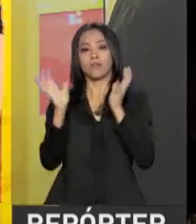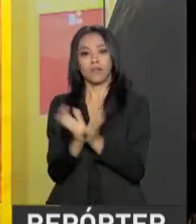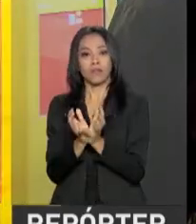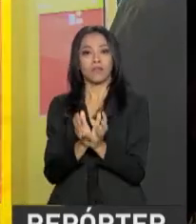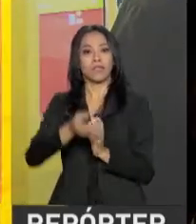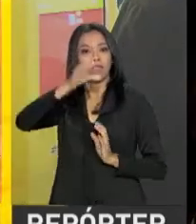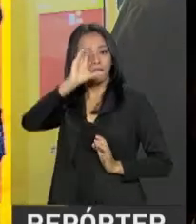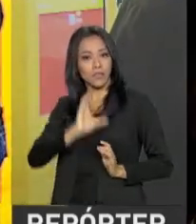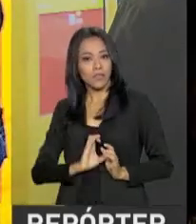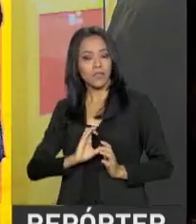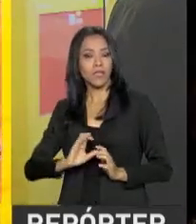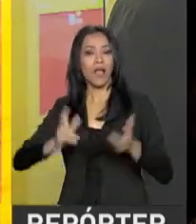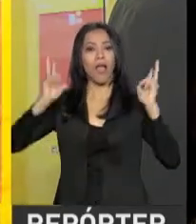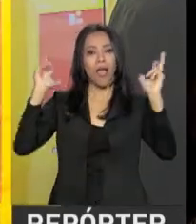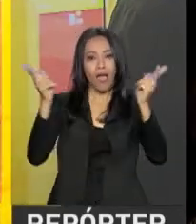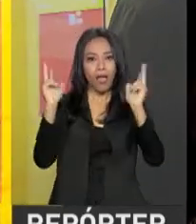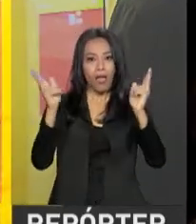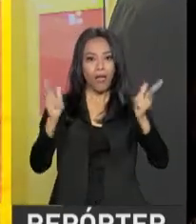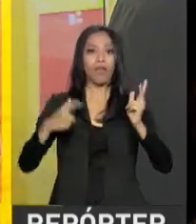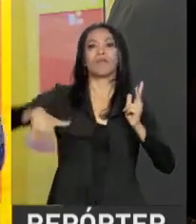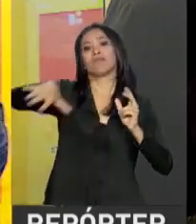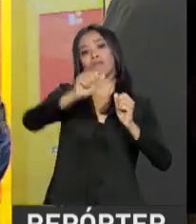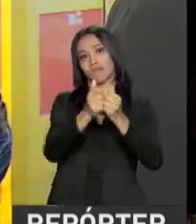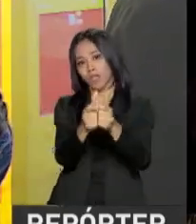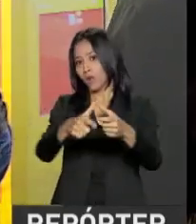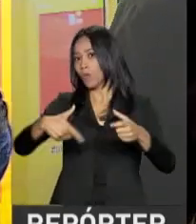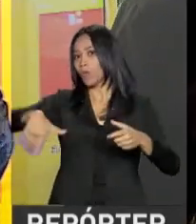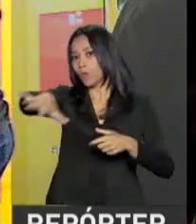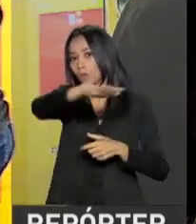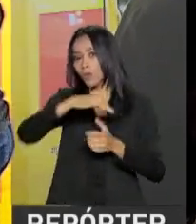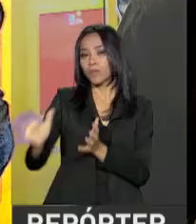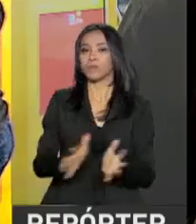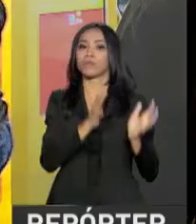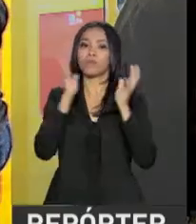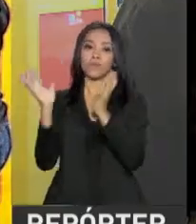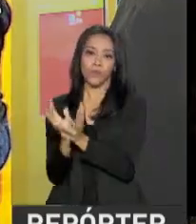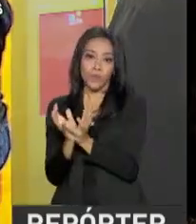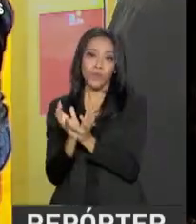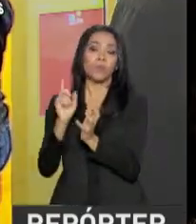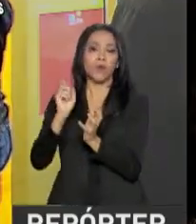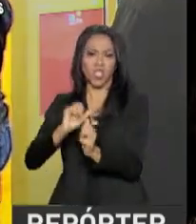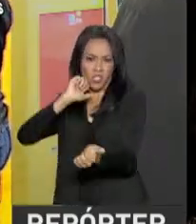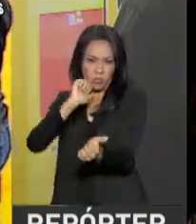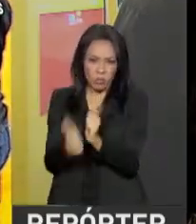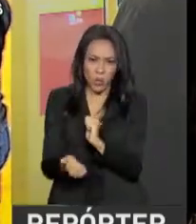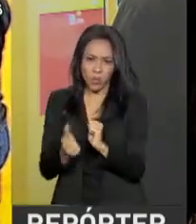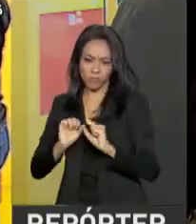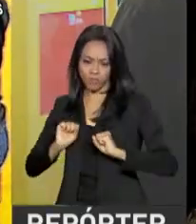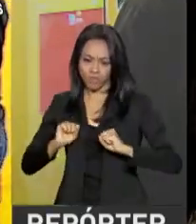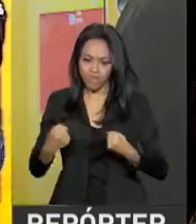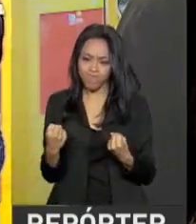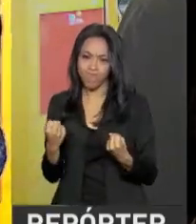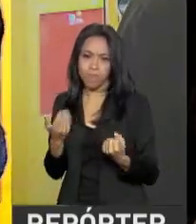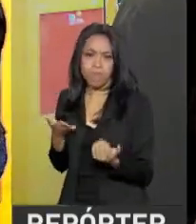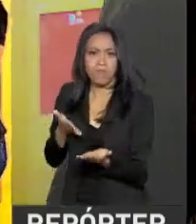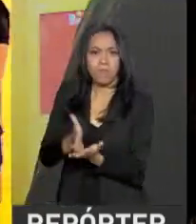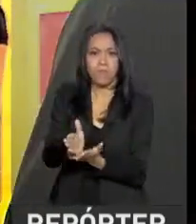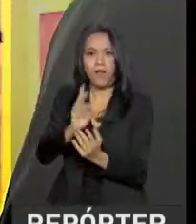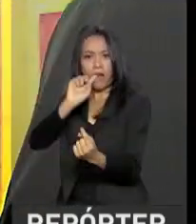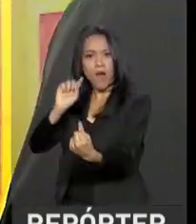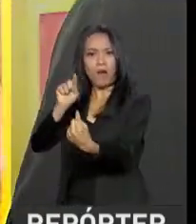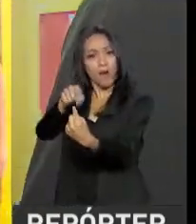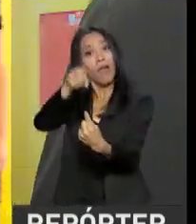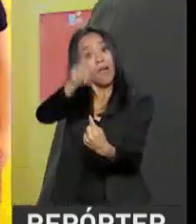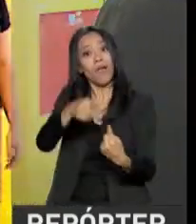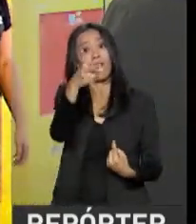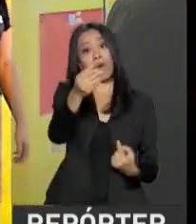cidadania e lazer voltada para o público em geral e é de alto rendimento para a formação de atletas profissionais como é